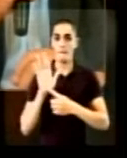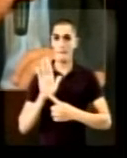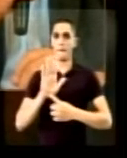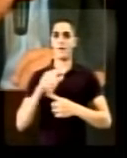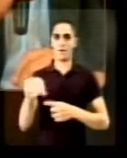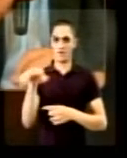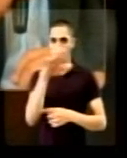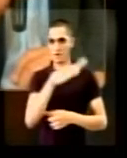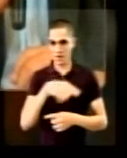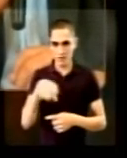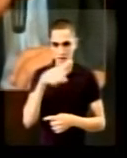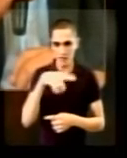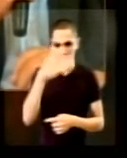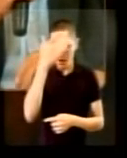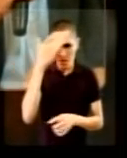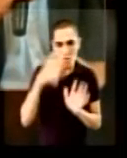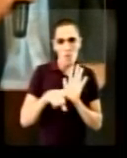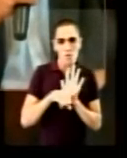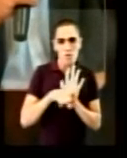ocorrendo